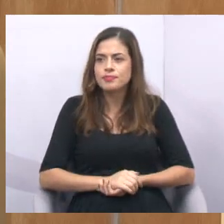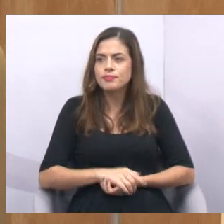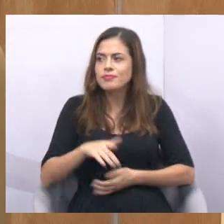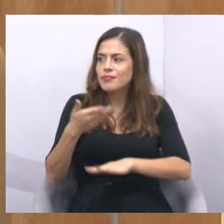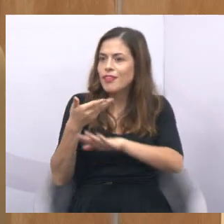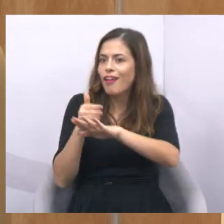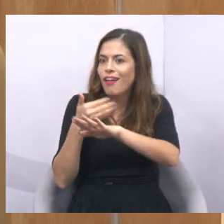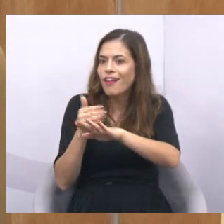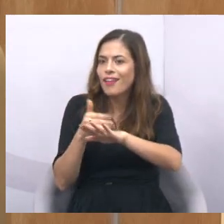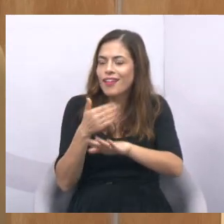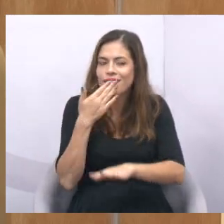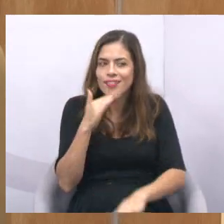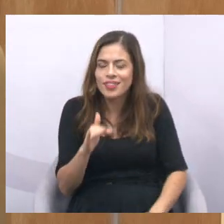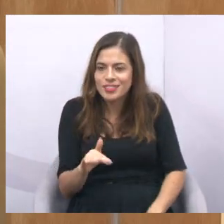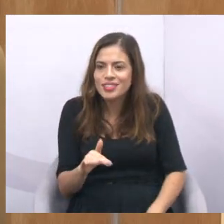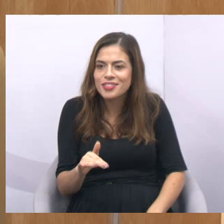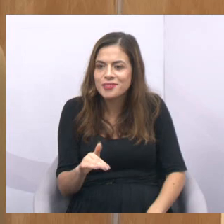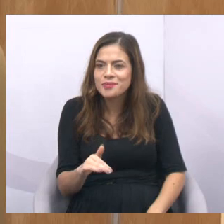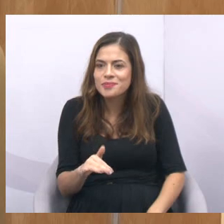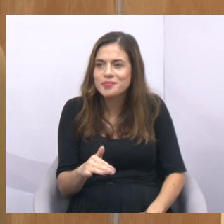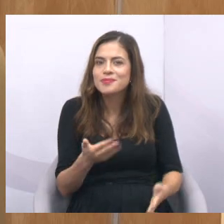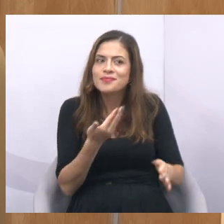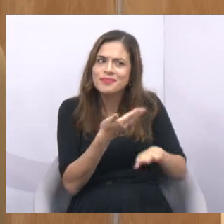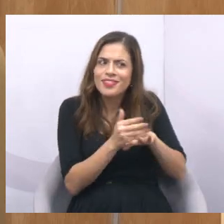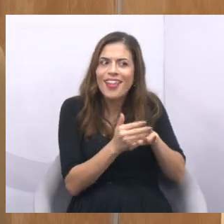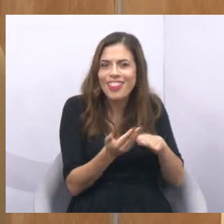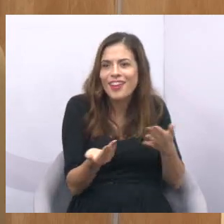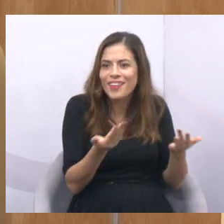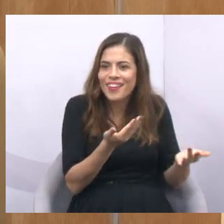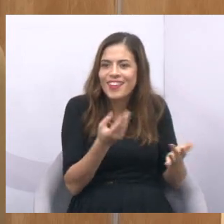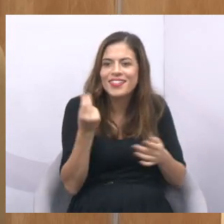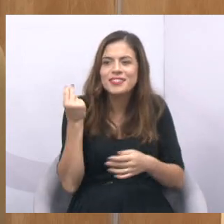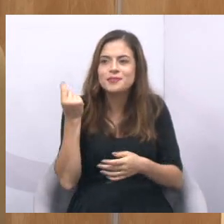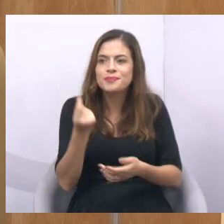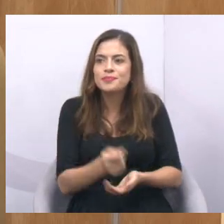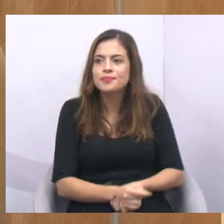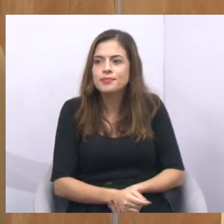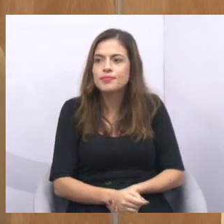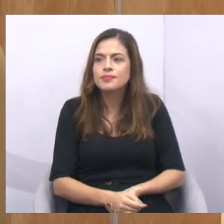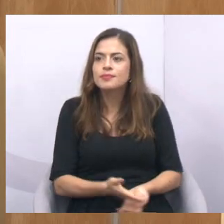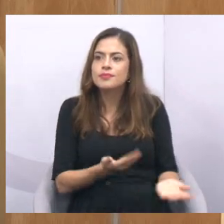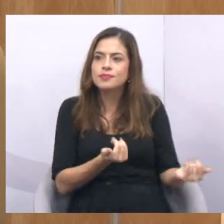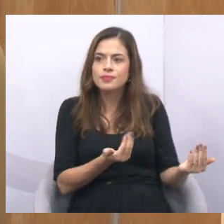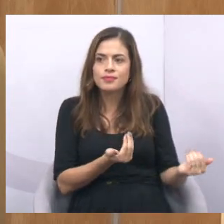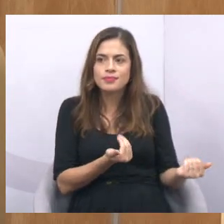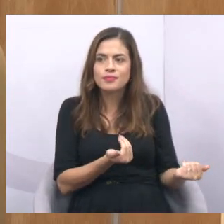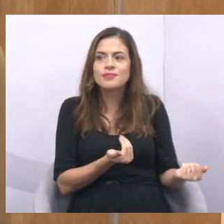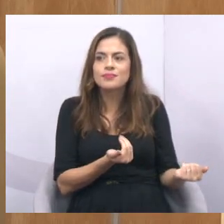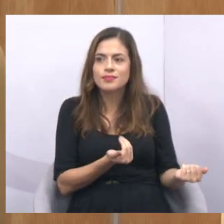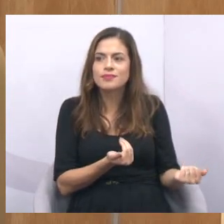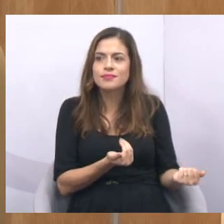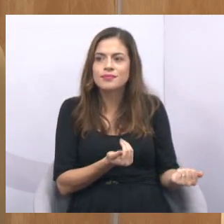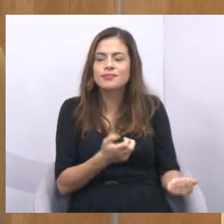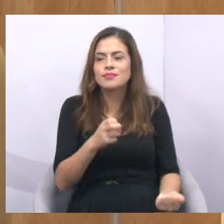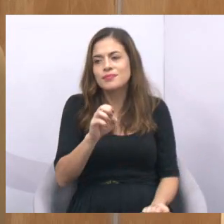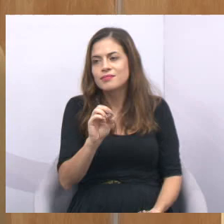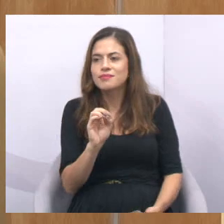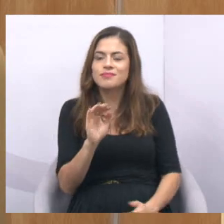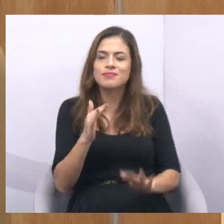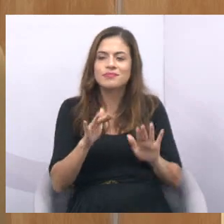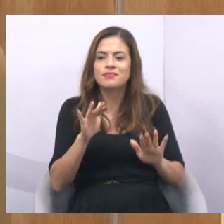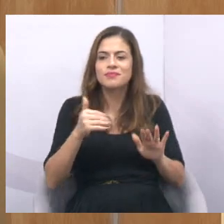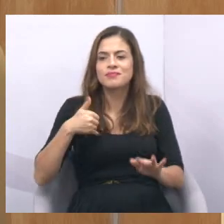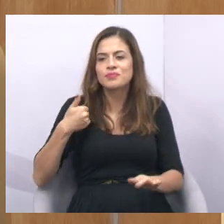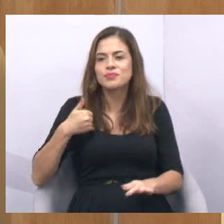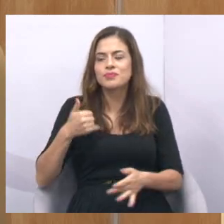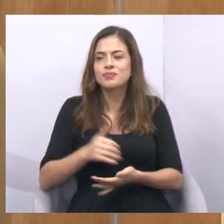no infantil do Trianon, você me treinou no Choqueio, e outros mais novos ainda, que hoje também estão com 50 e tanto,